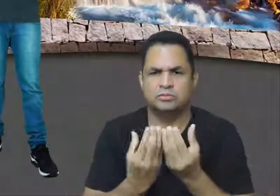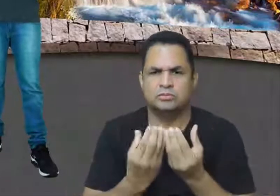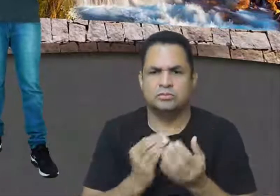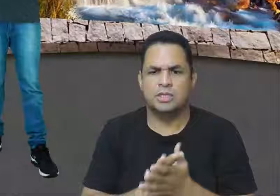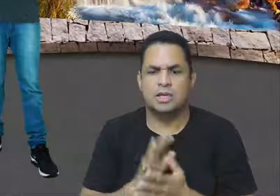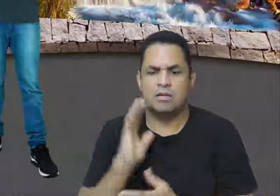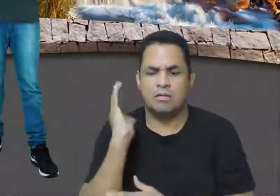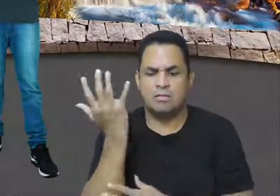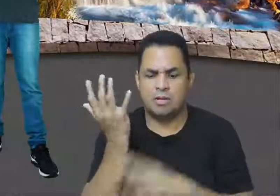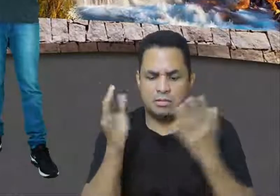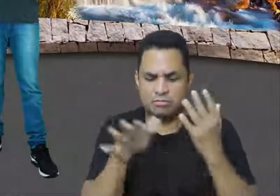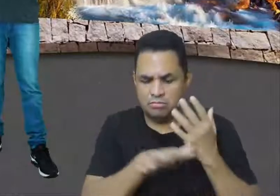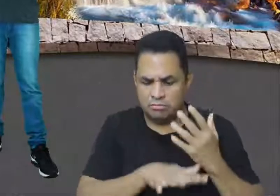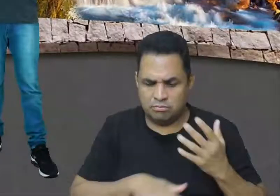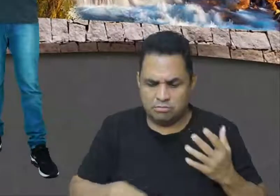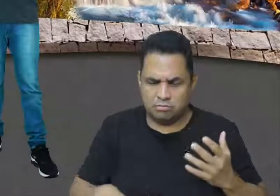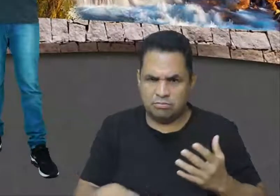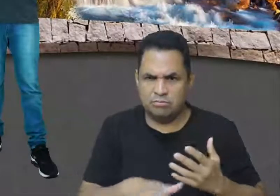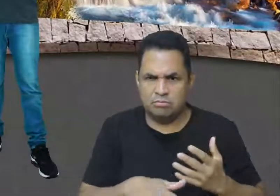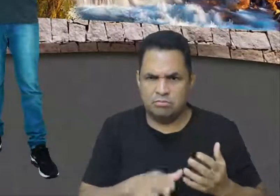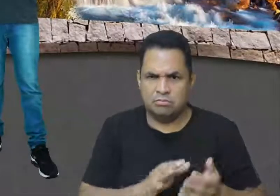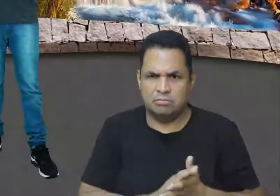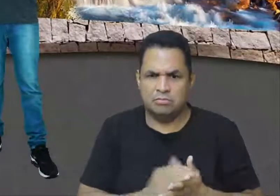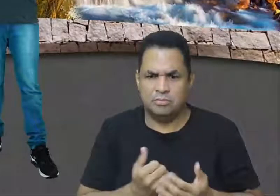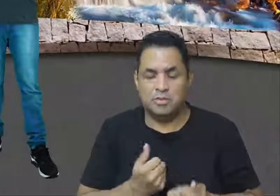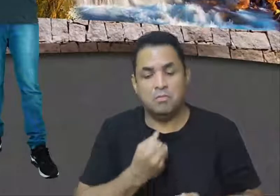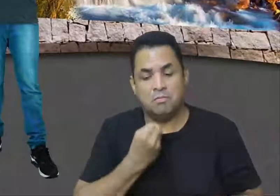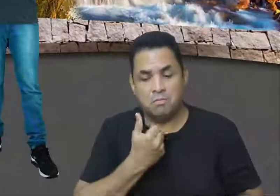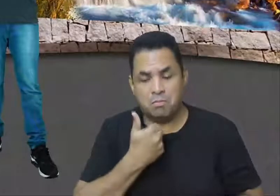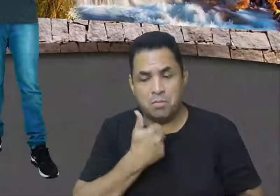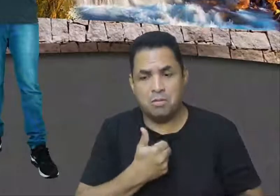meio ambiente, foi positivo,